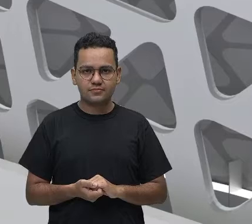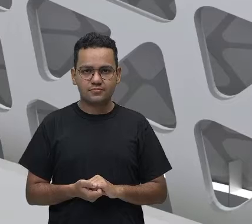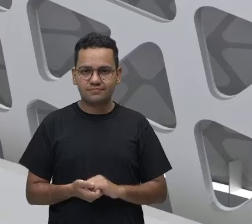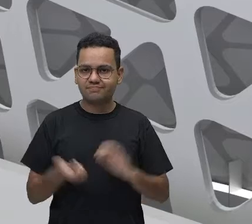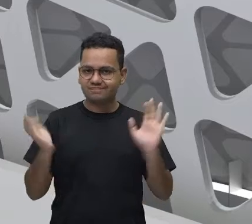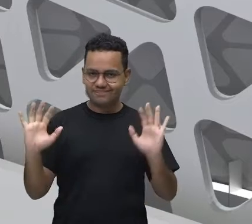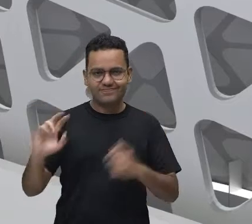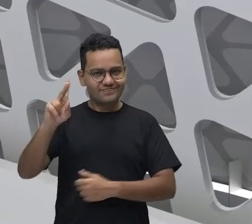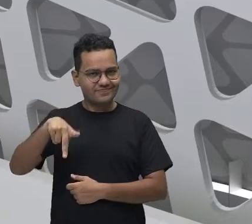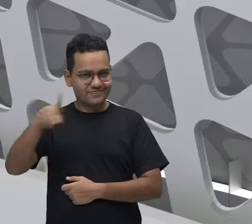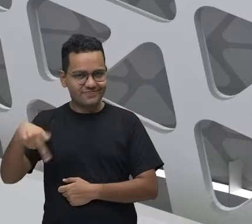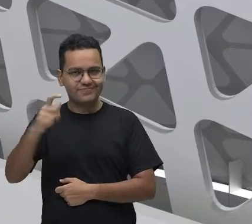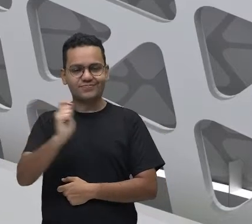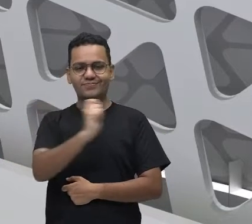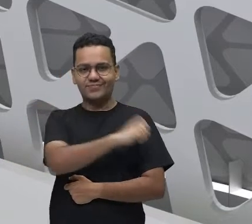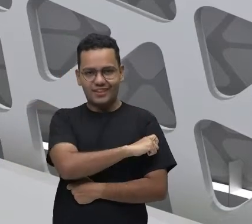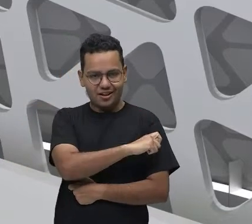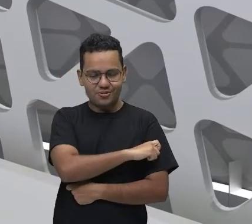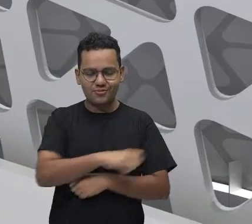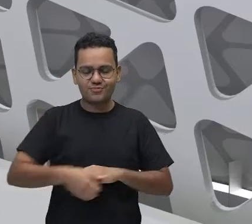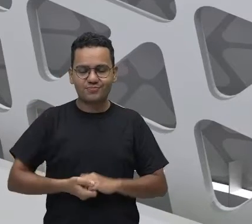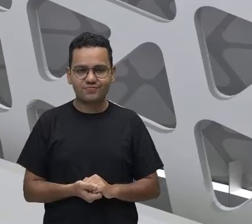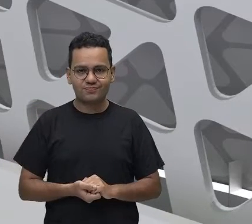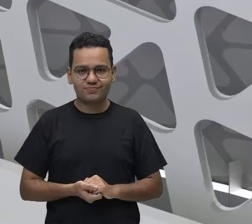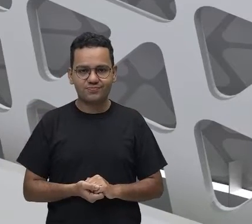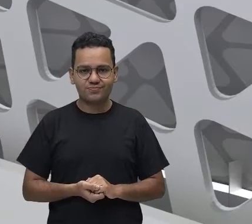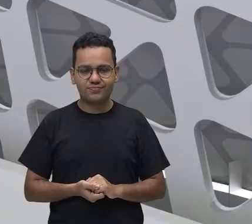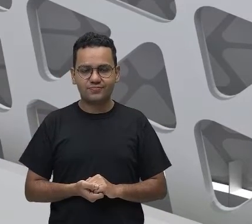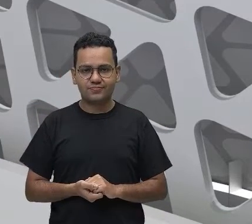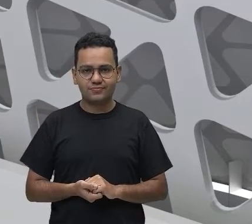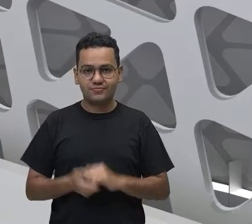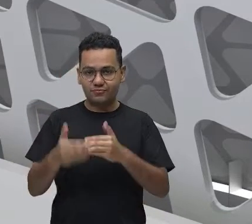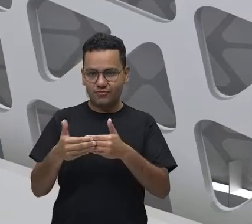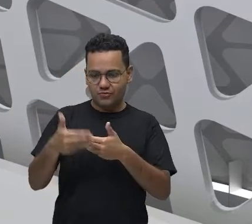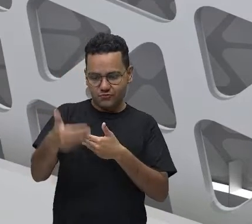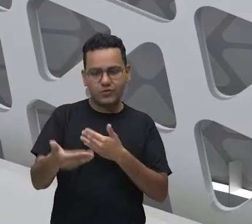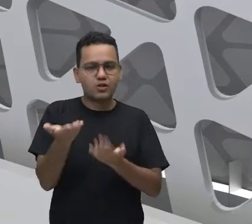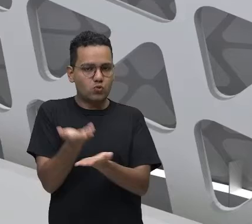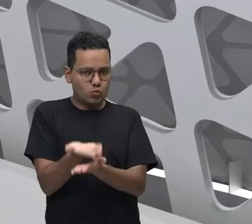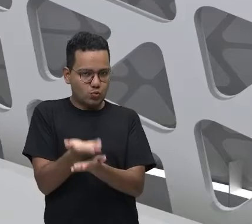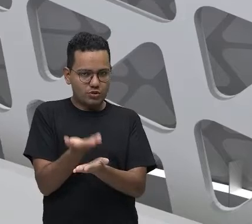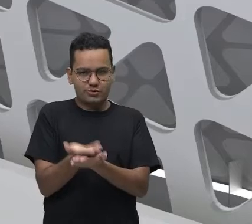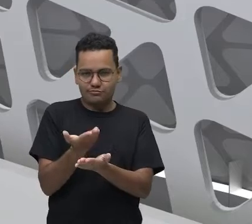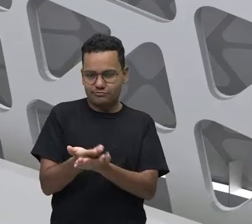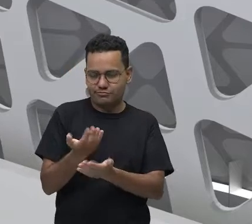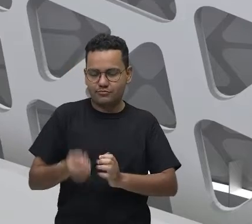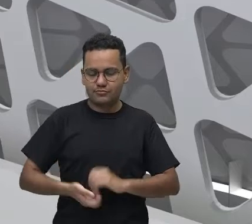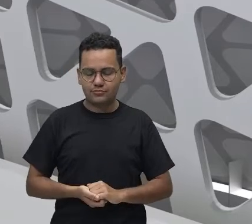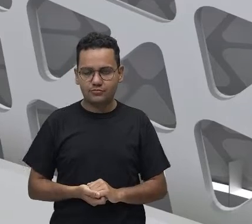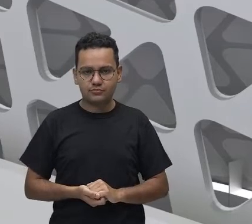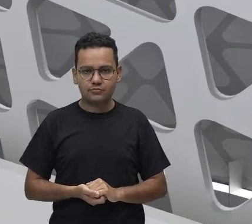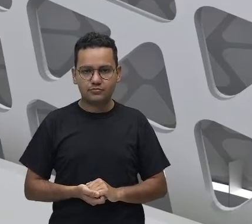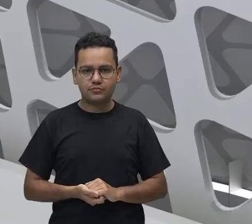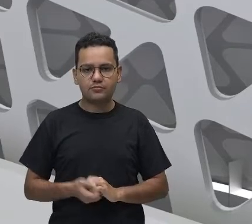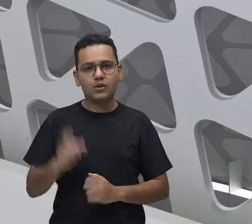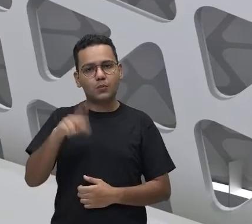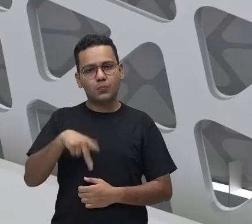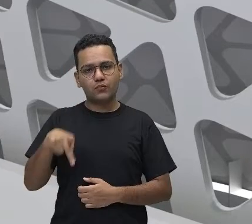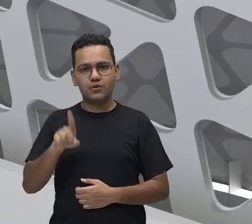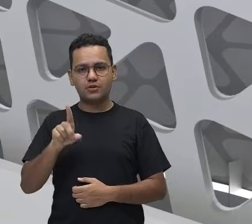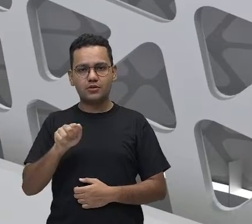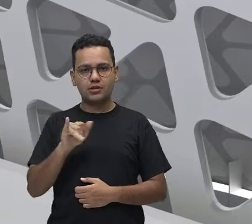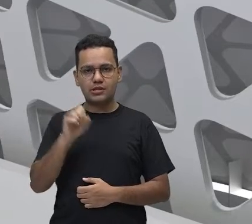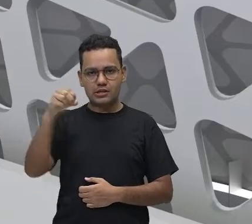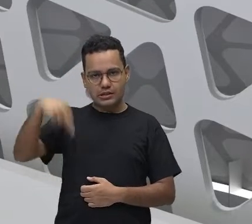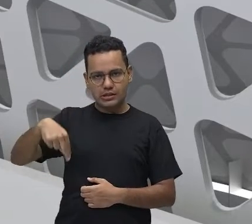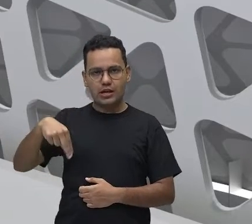Olá, professores e estudantes, né? Vamos aí ver esse segundo momento da nossa aula. Eu, professor Daison